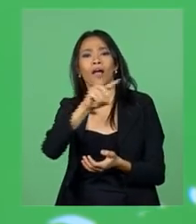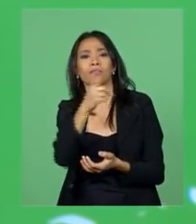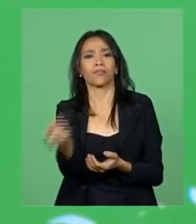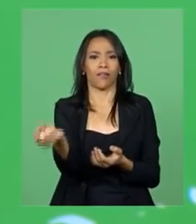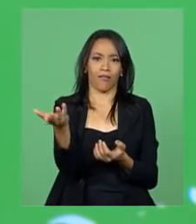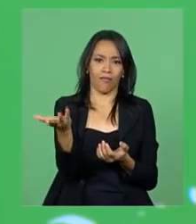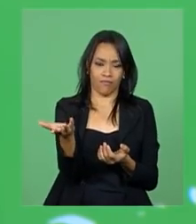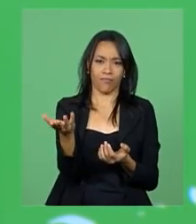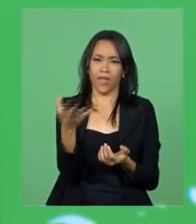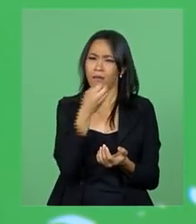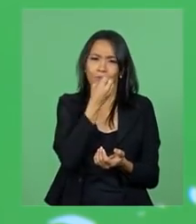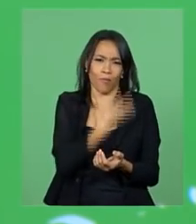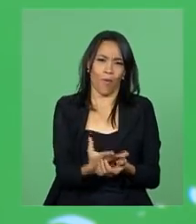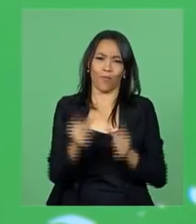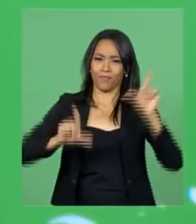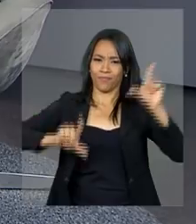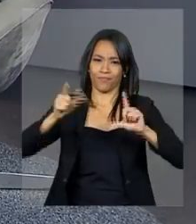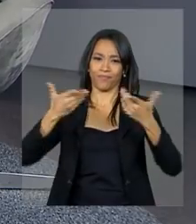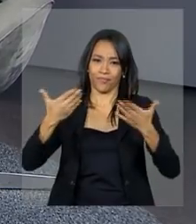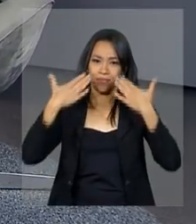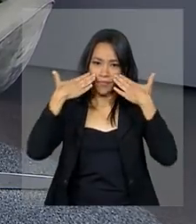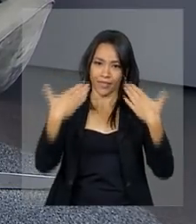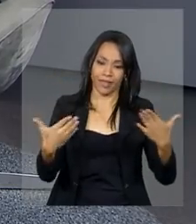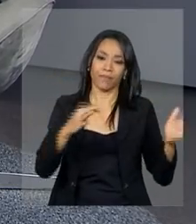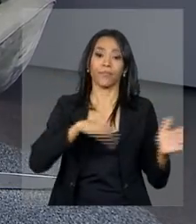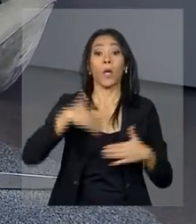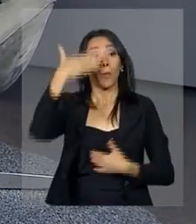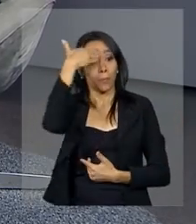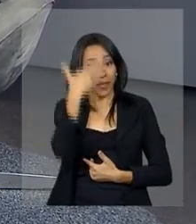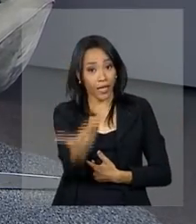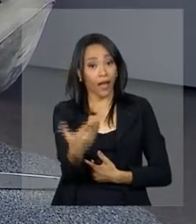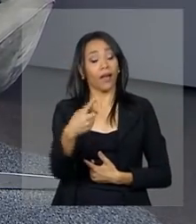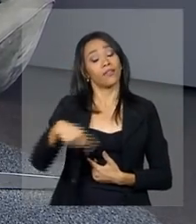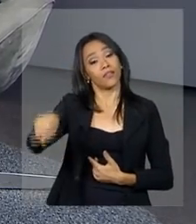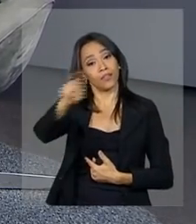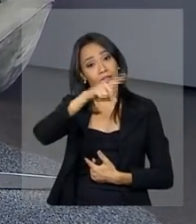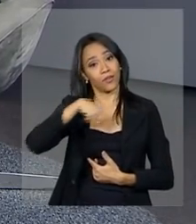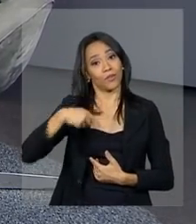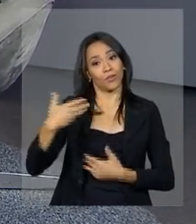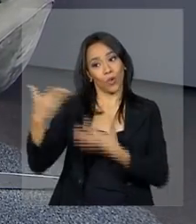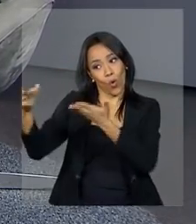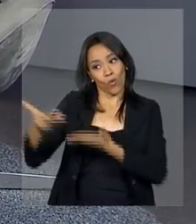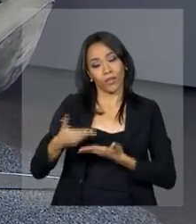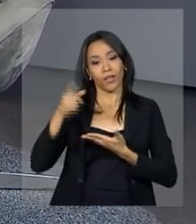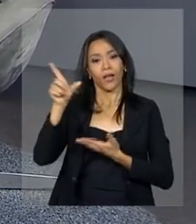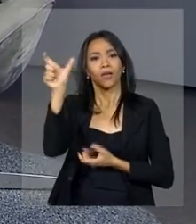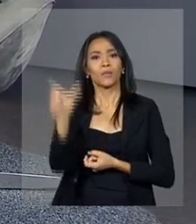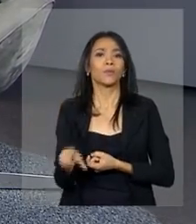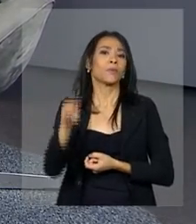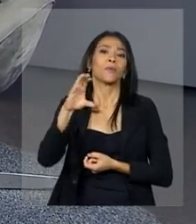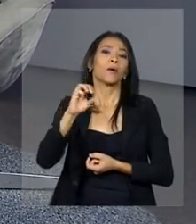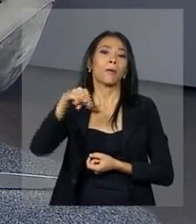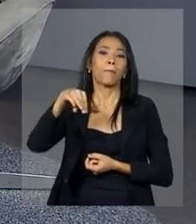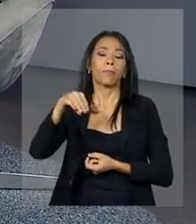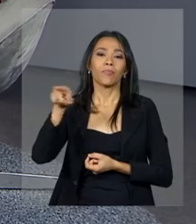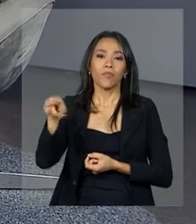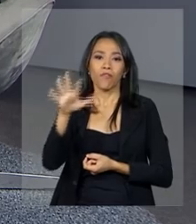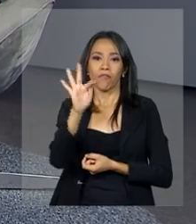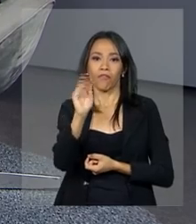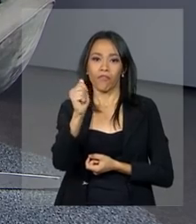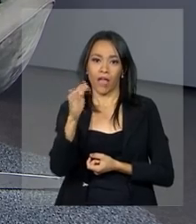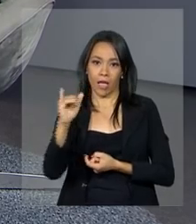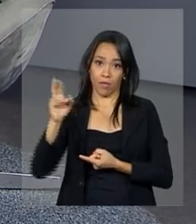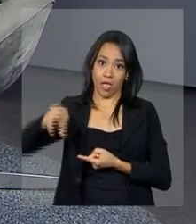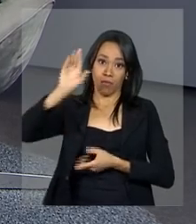na televisão é sempre muito bom. Obrigada, Major. Nós agradecemos também nossos outros convidados, o Capitão de Fragata Fábio Cândido, que representou a